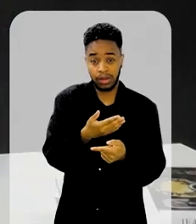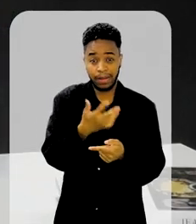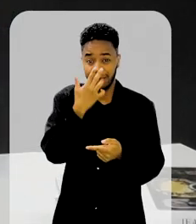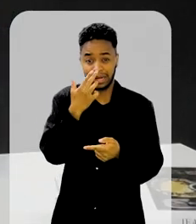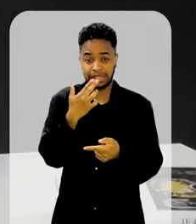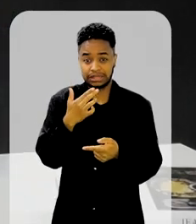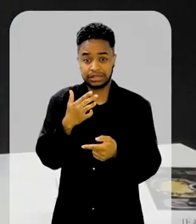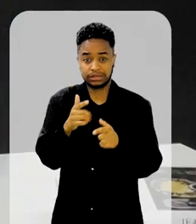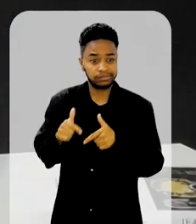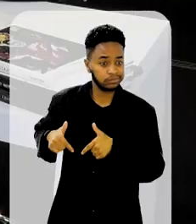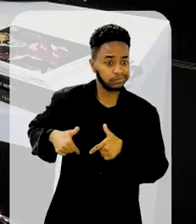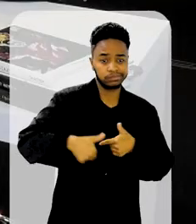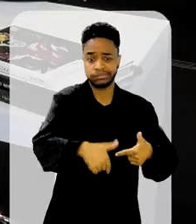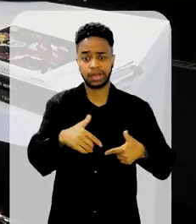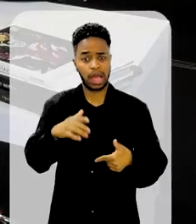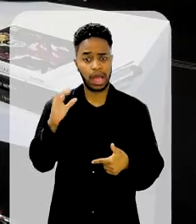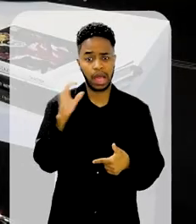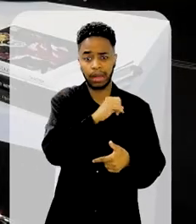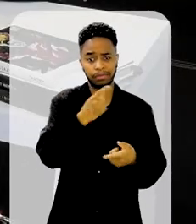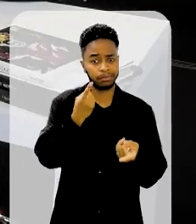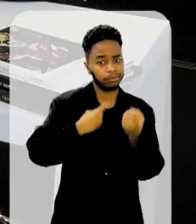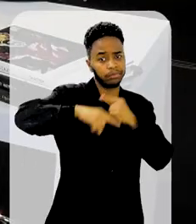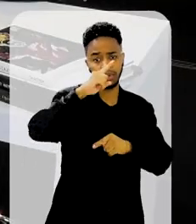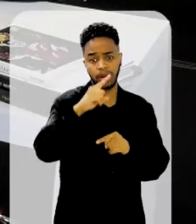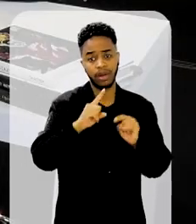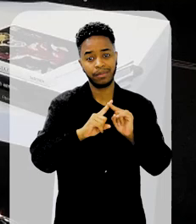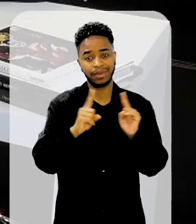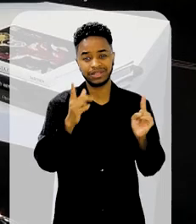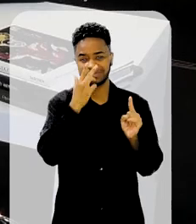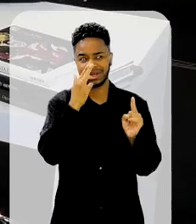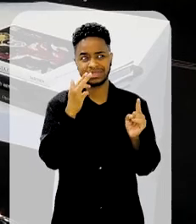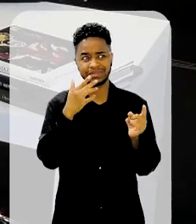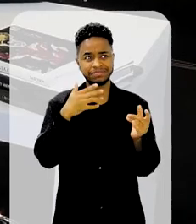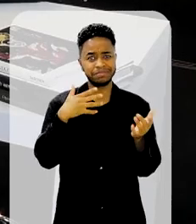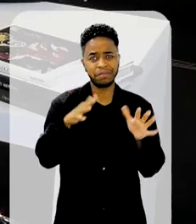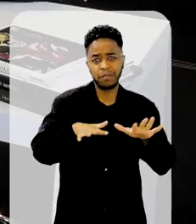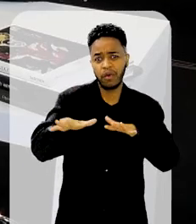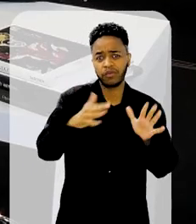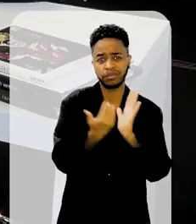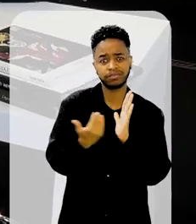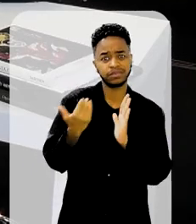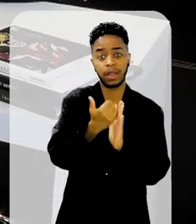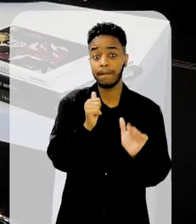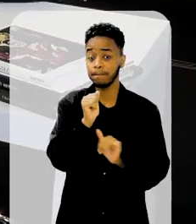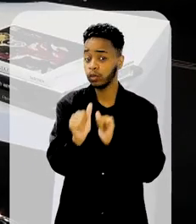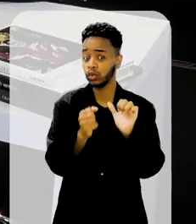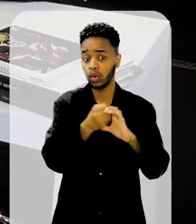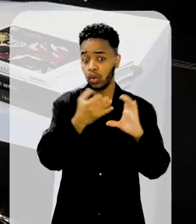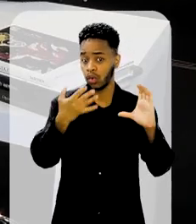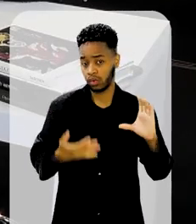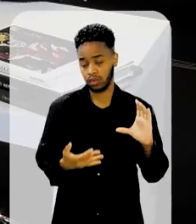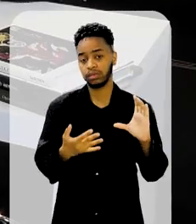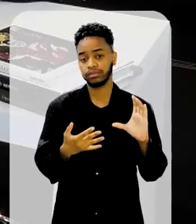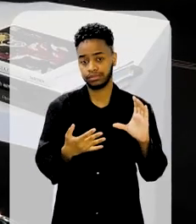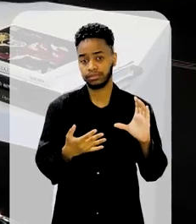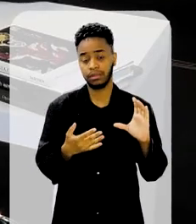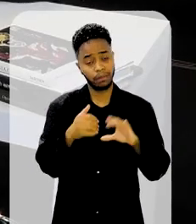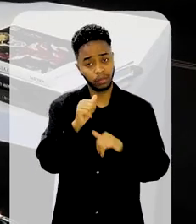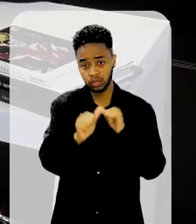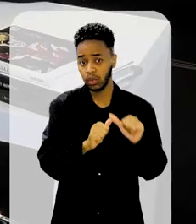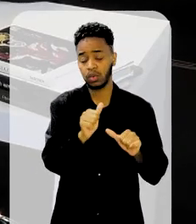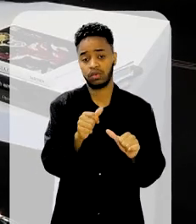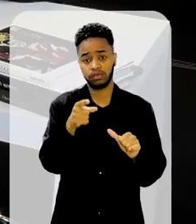de metendo o pé na porta né E isso oxigenou demais a festa mudou a